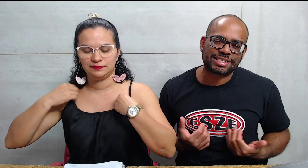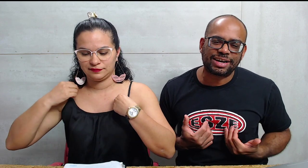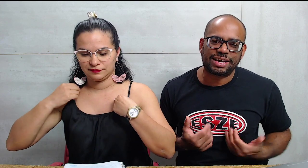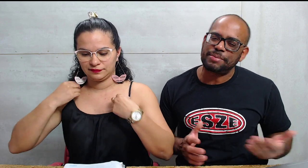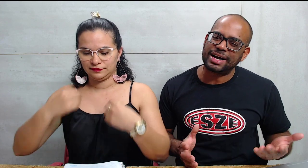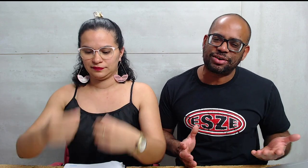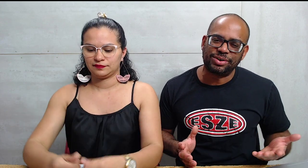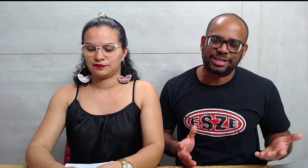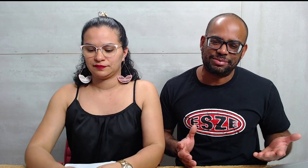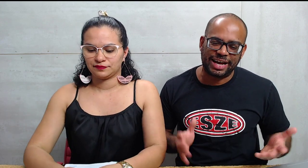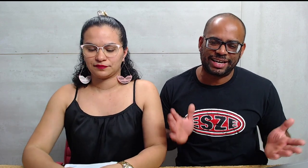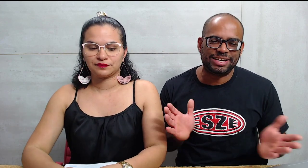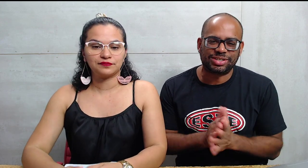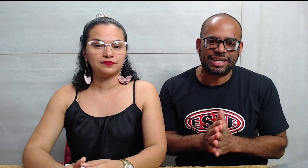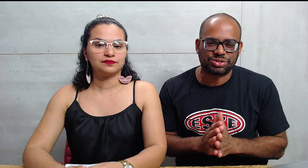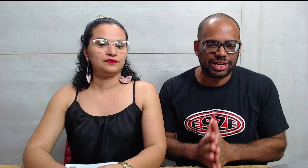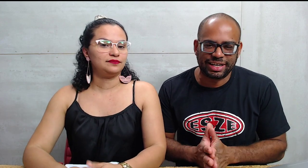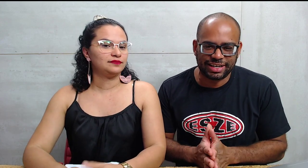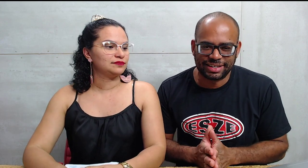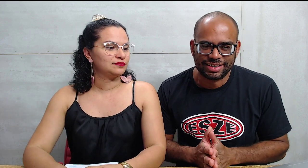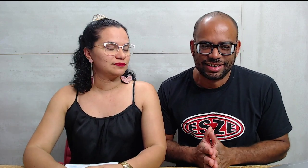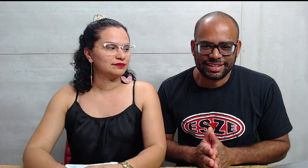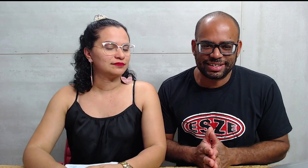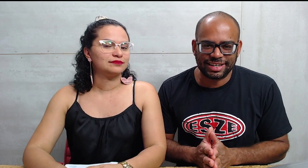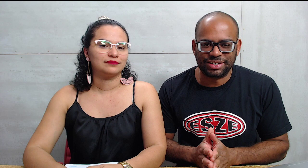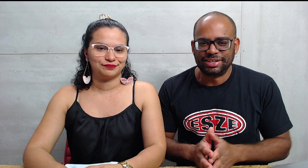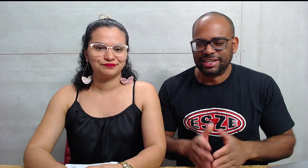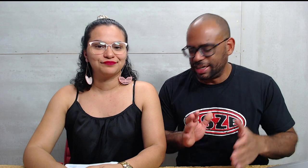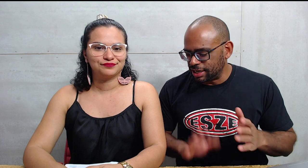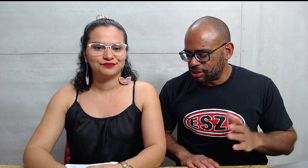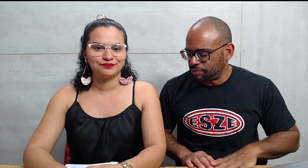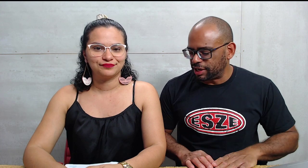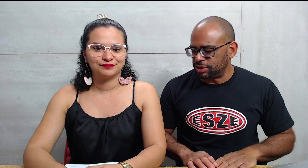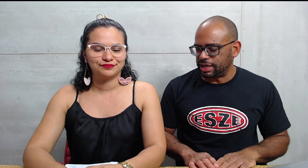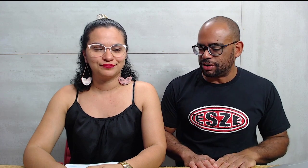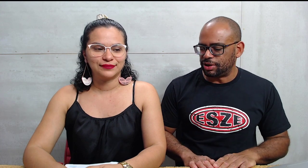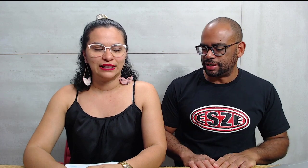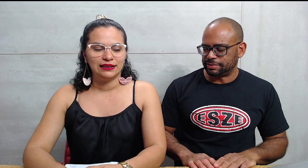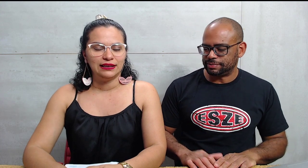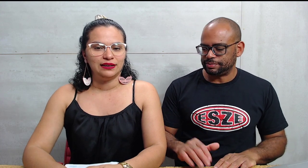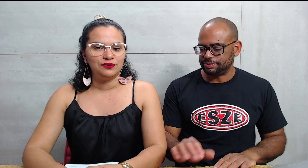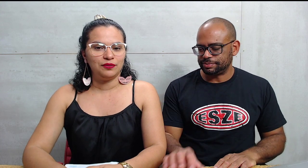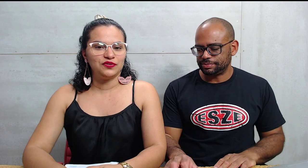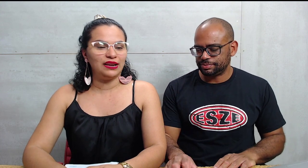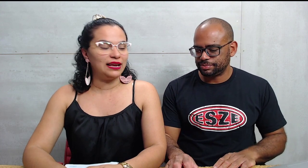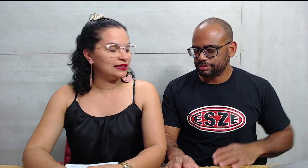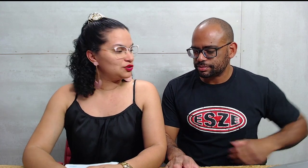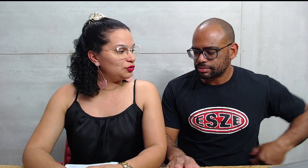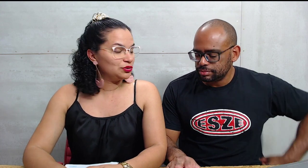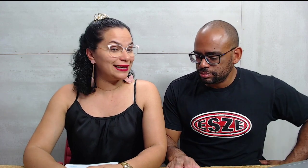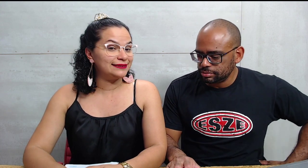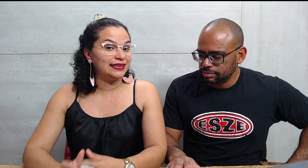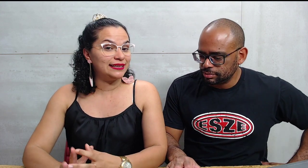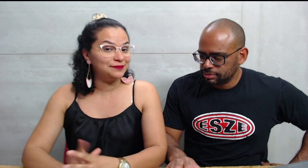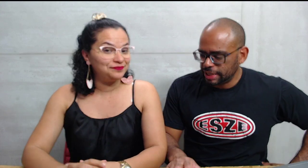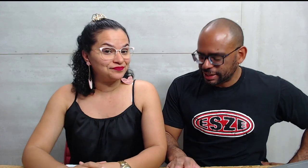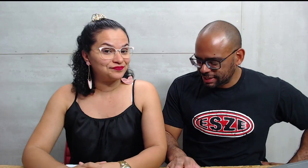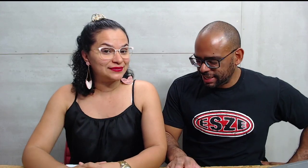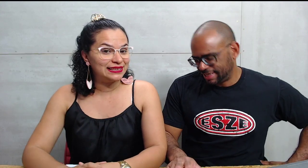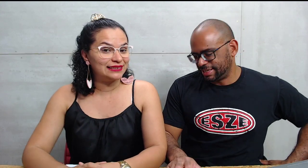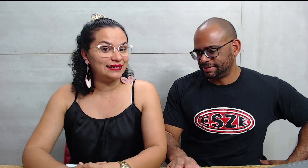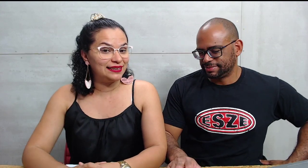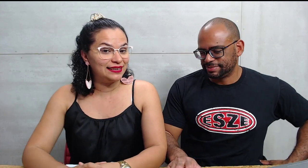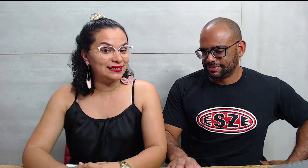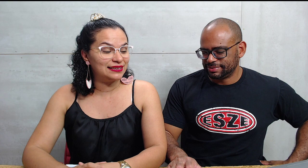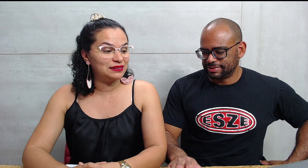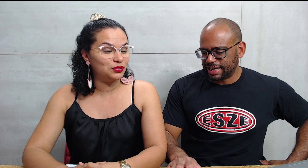esse casal aqui a pagar conta, moleque? Isso aí é só alegria, entendeu? Neguinha, nós vamos falar do que agora? Vamos falar aqui sobre o Datena.